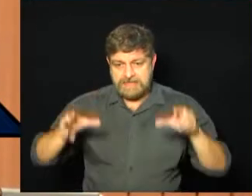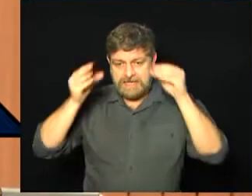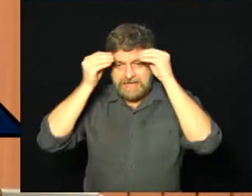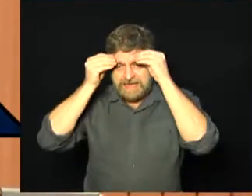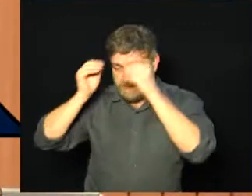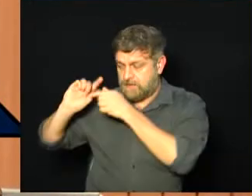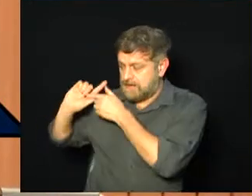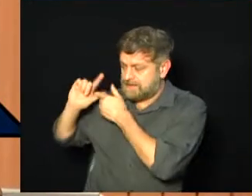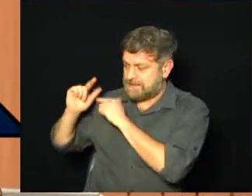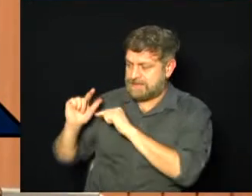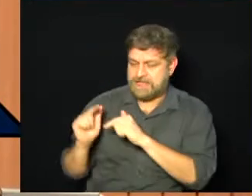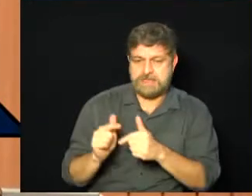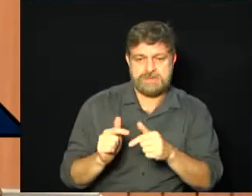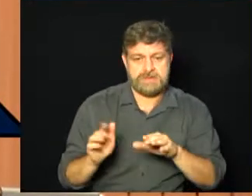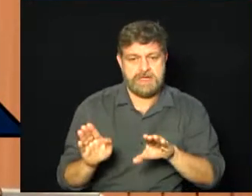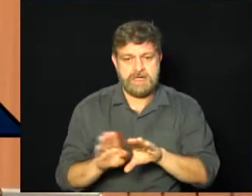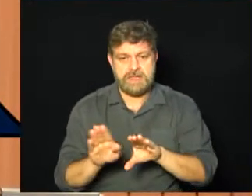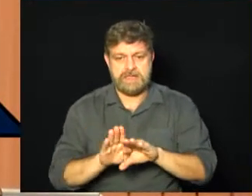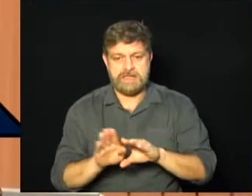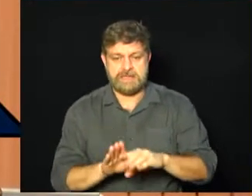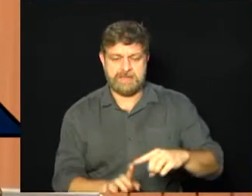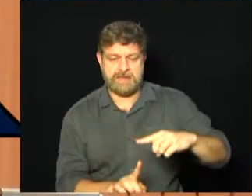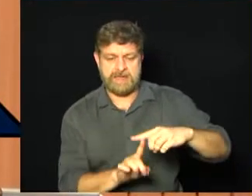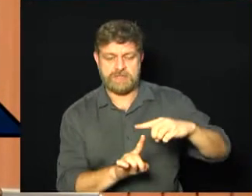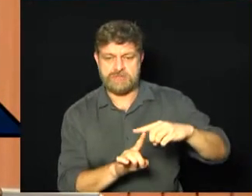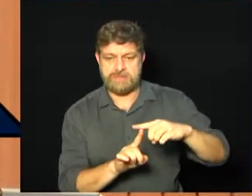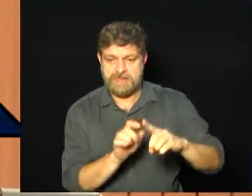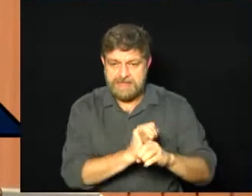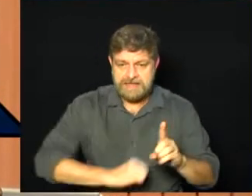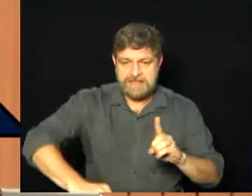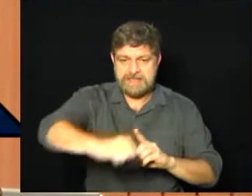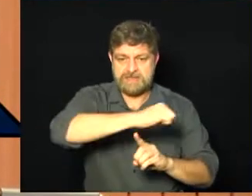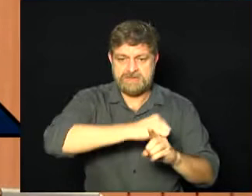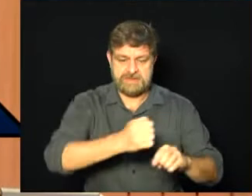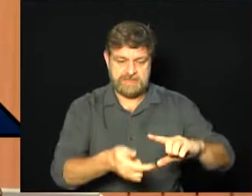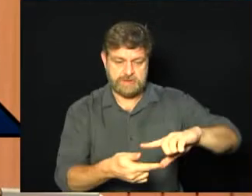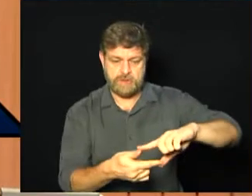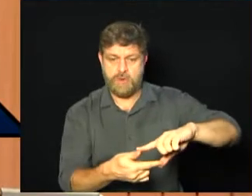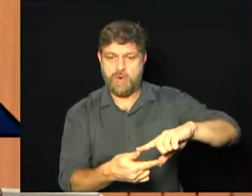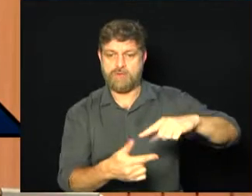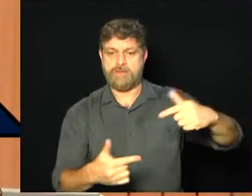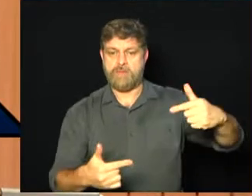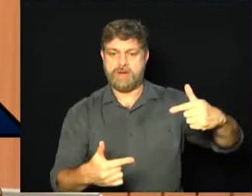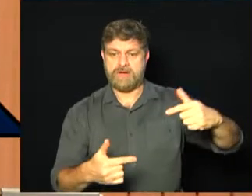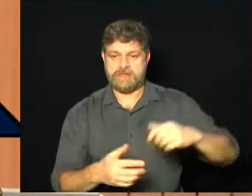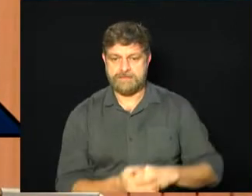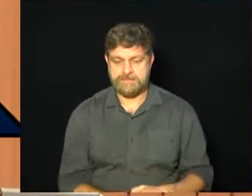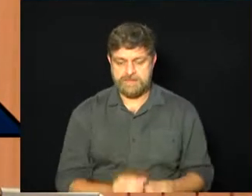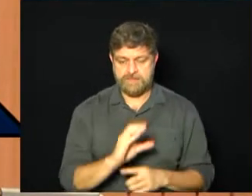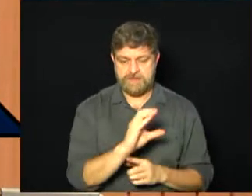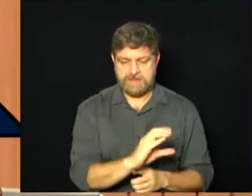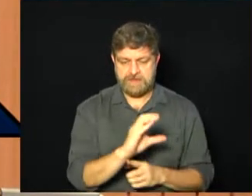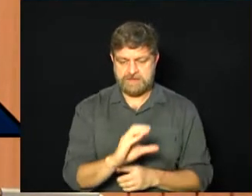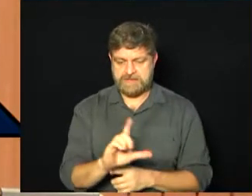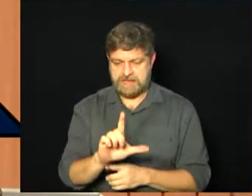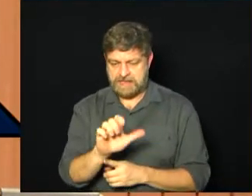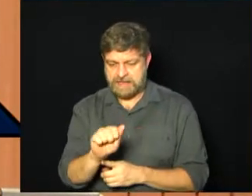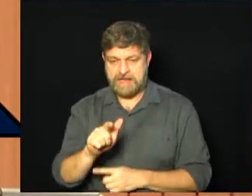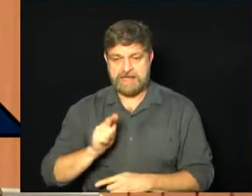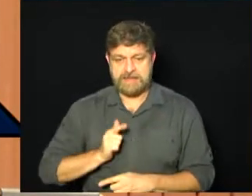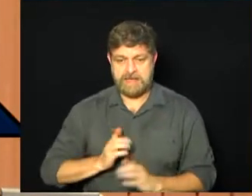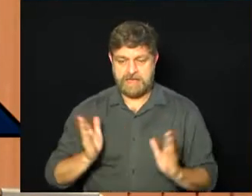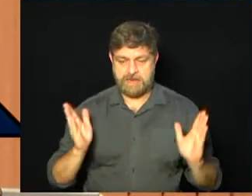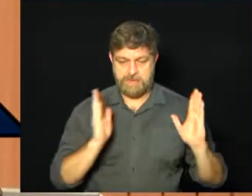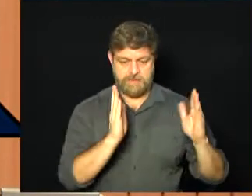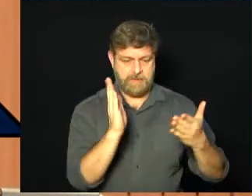tradicionais e aquelas típicas da sociedade contemporânea. O CCLA conta hoje com uma